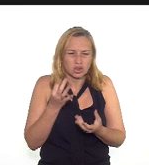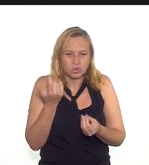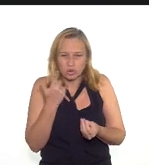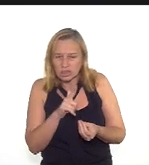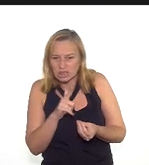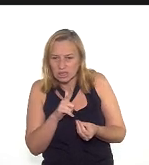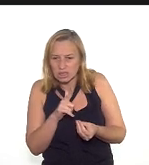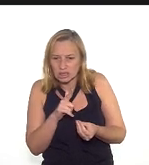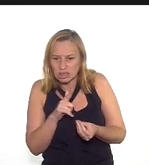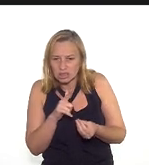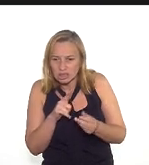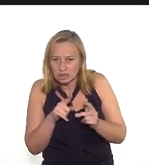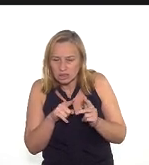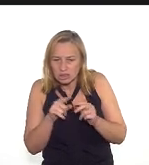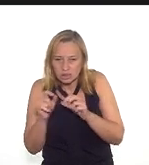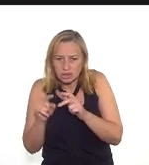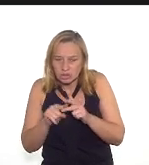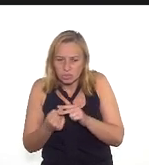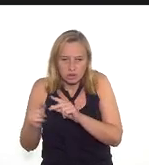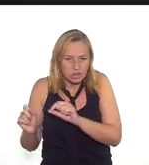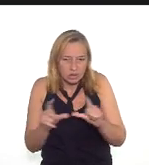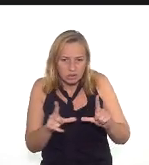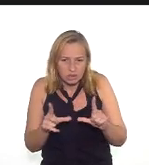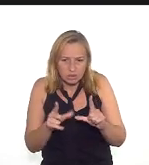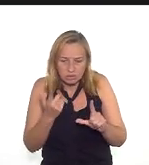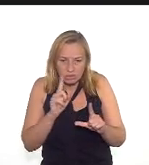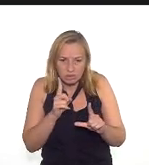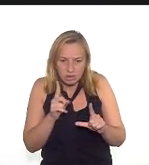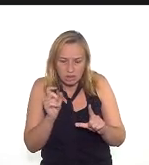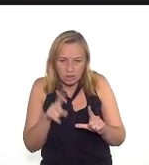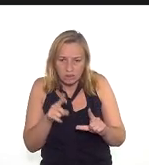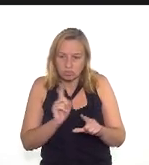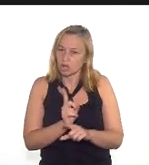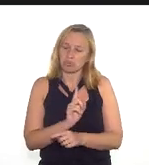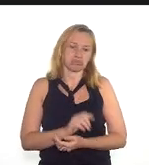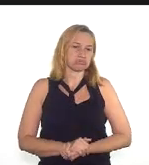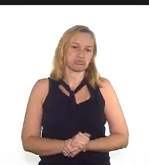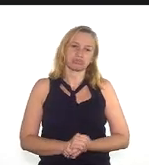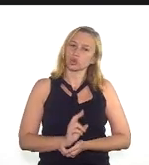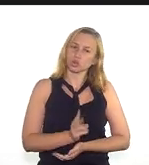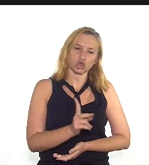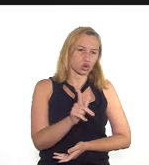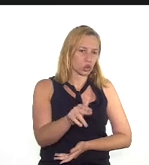não está conseguindo alterar o slide, não, né? Até agora, não.